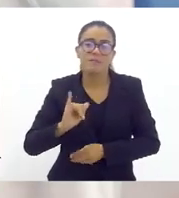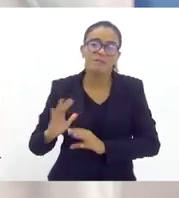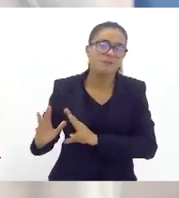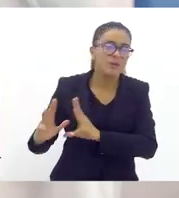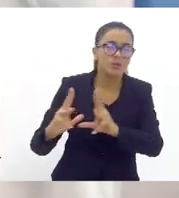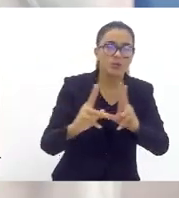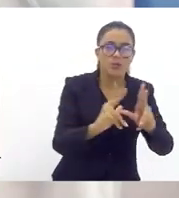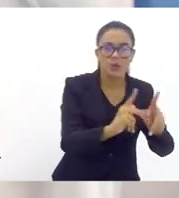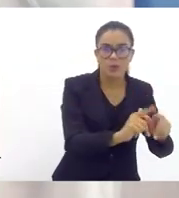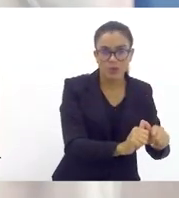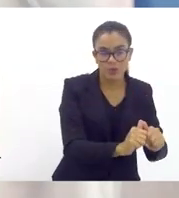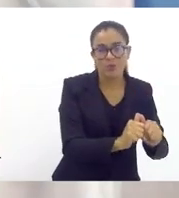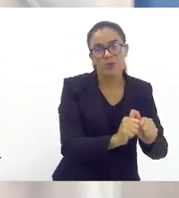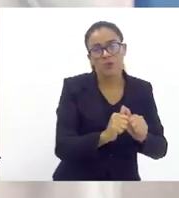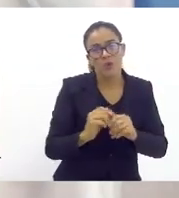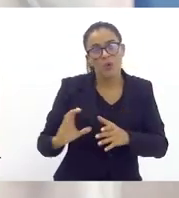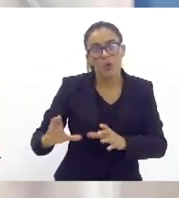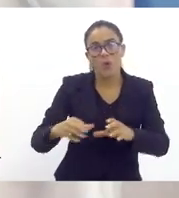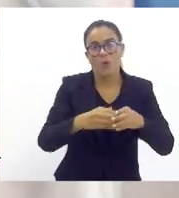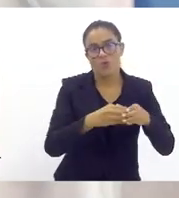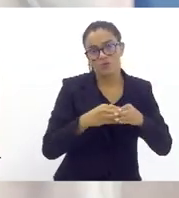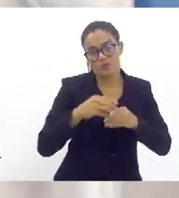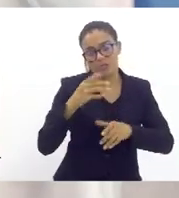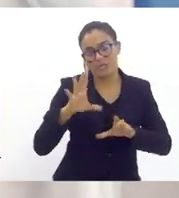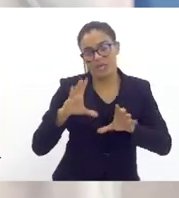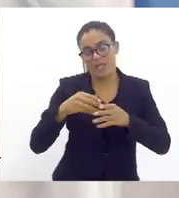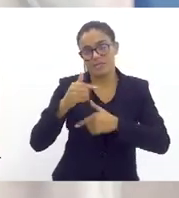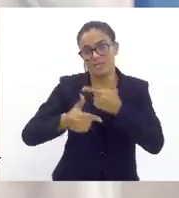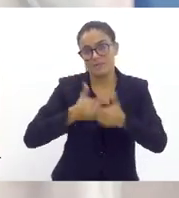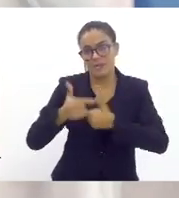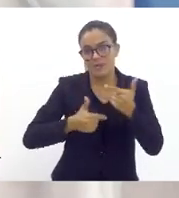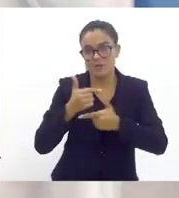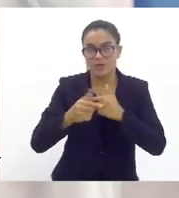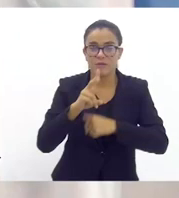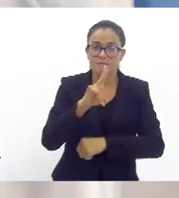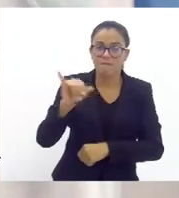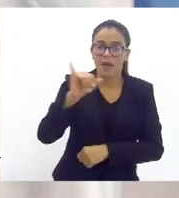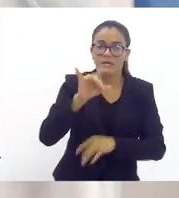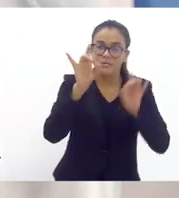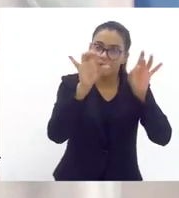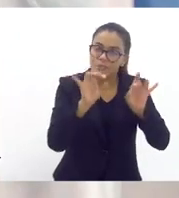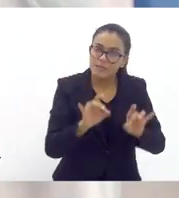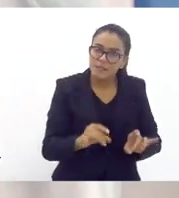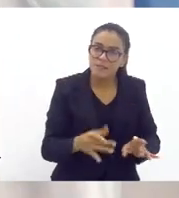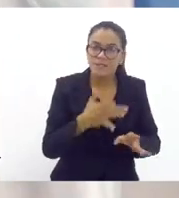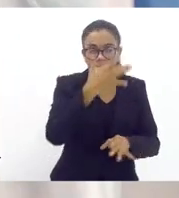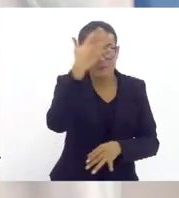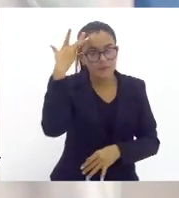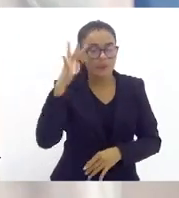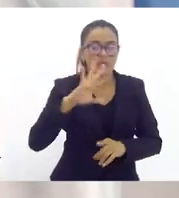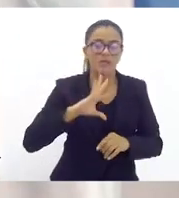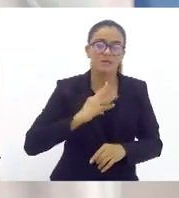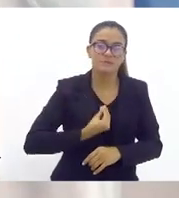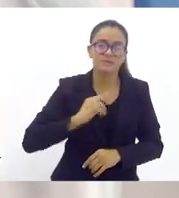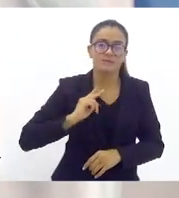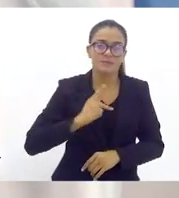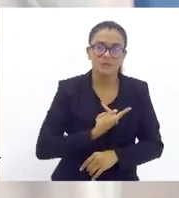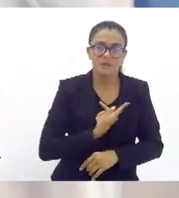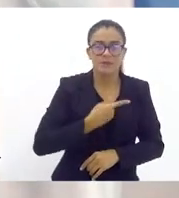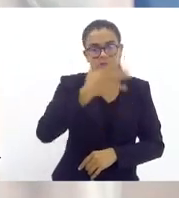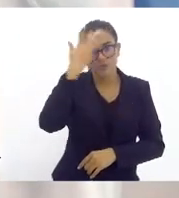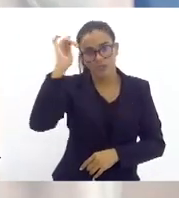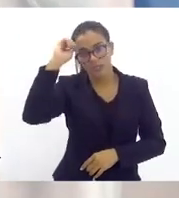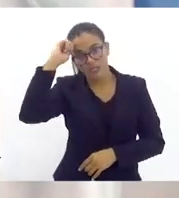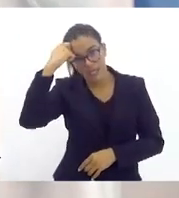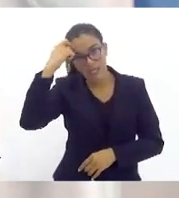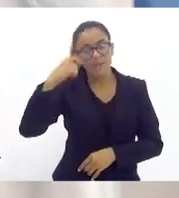para o conjunto da classe trabalhadora, vai especialmente atingir pessoas transexuais e travestis, como pessoas negras, como